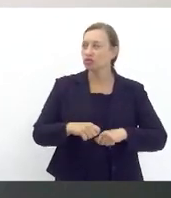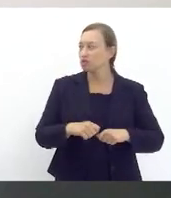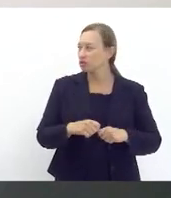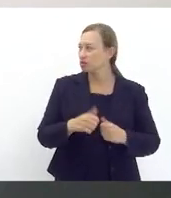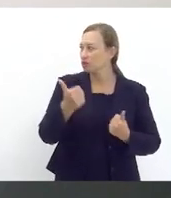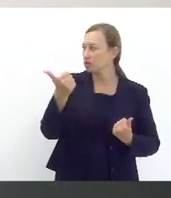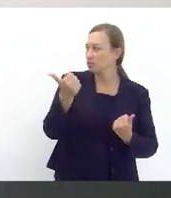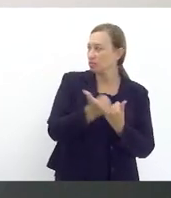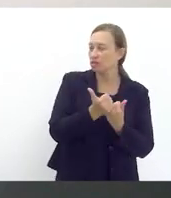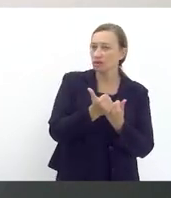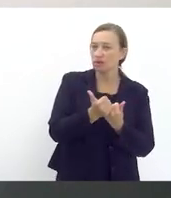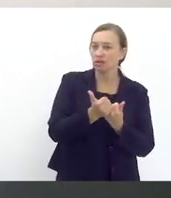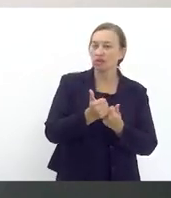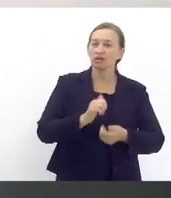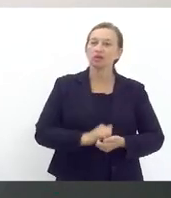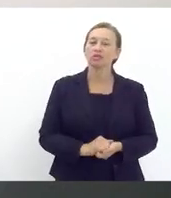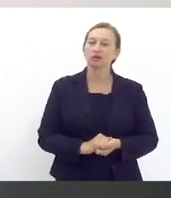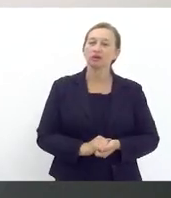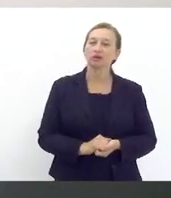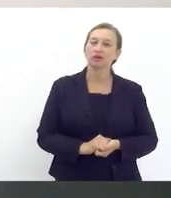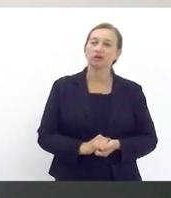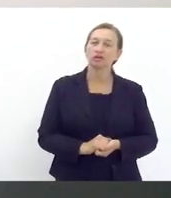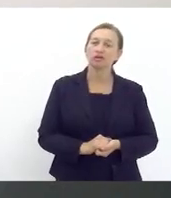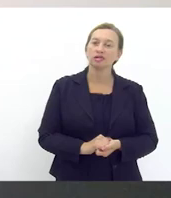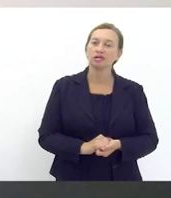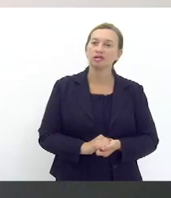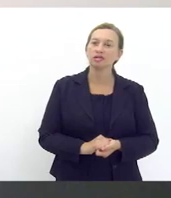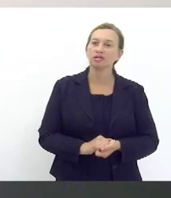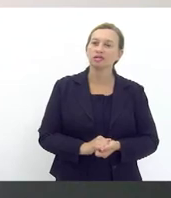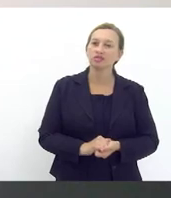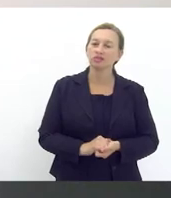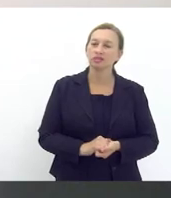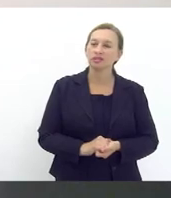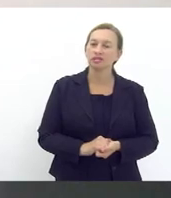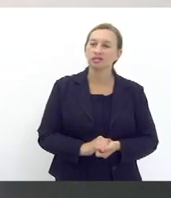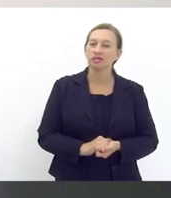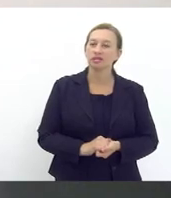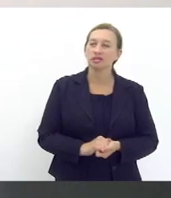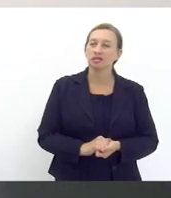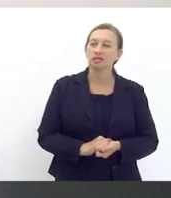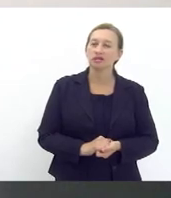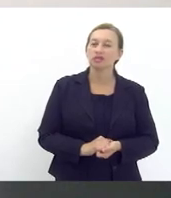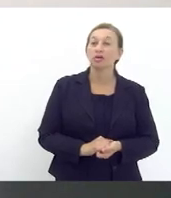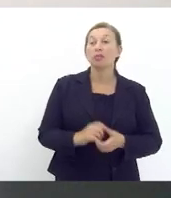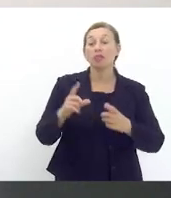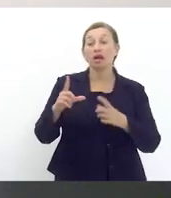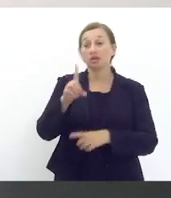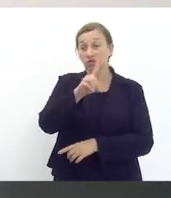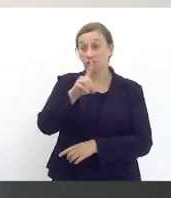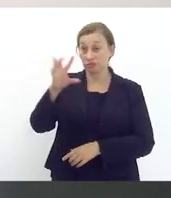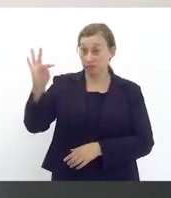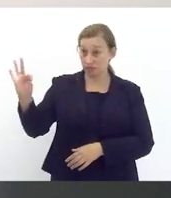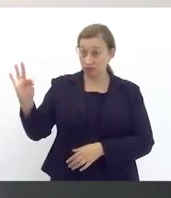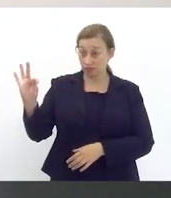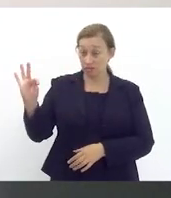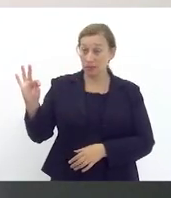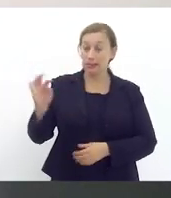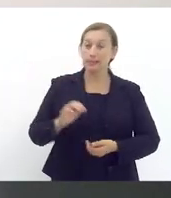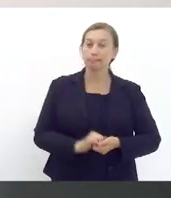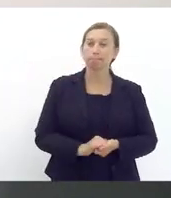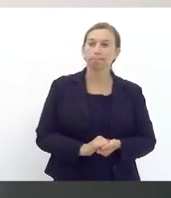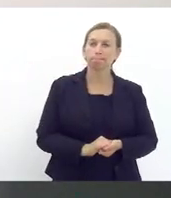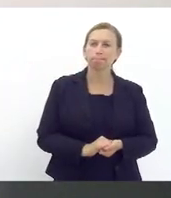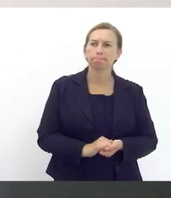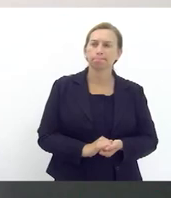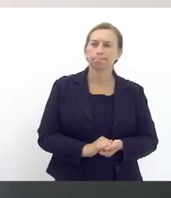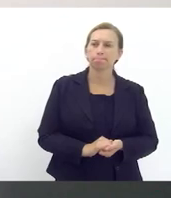não à toa essa Diretoria de assistência técnica estados Distrito Federal e municípios meu cargo por exemplo é